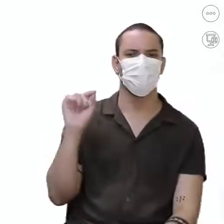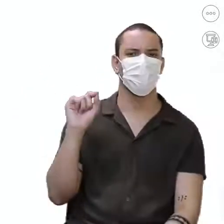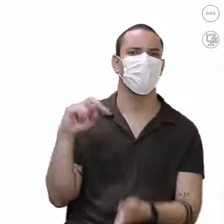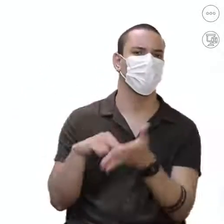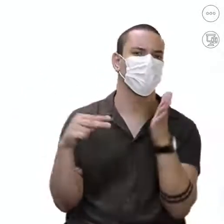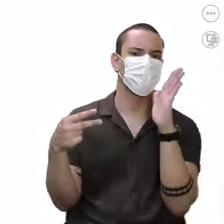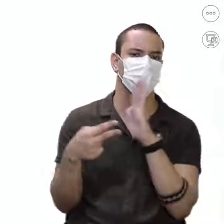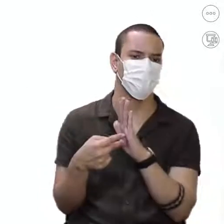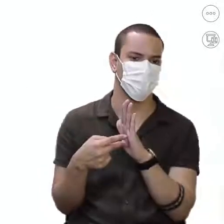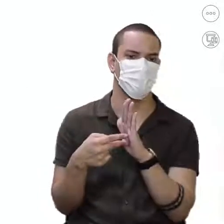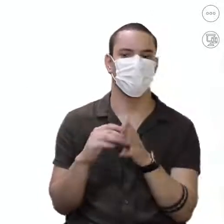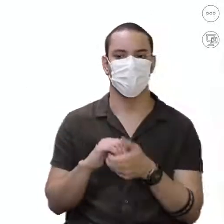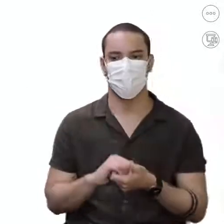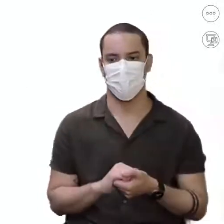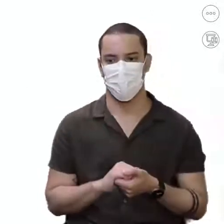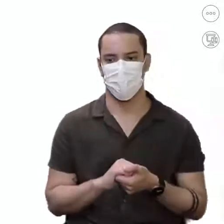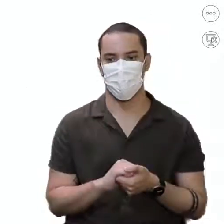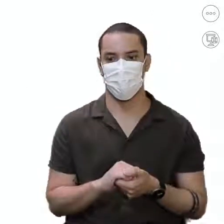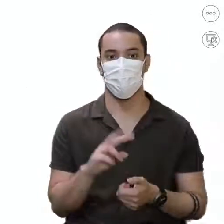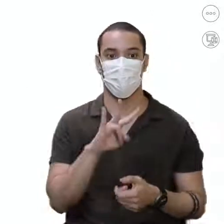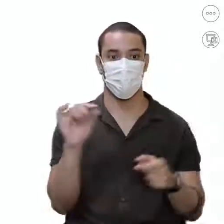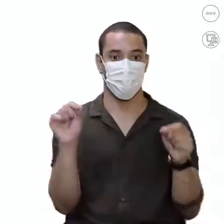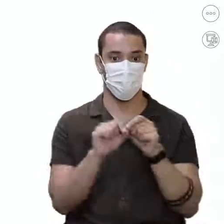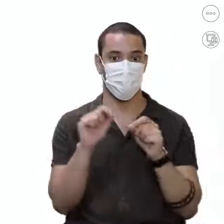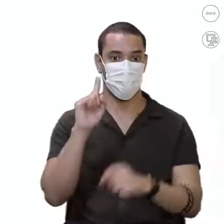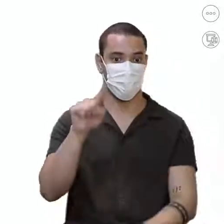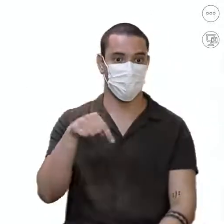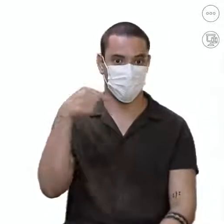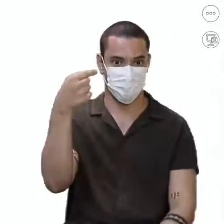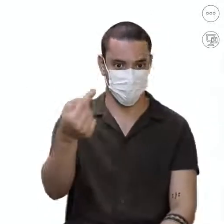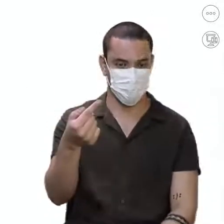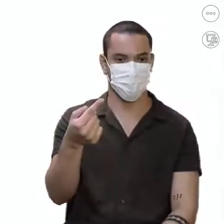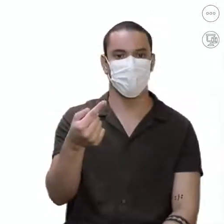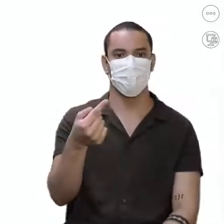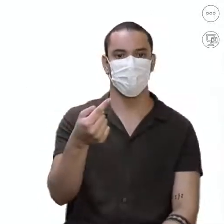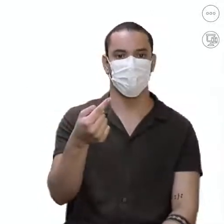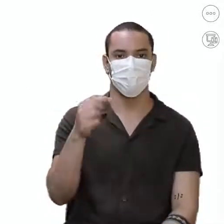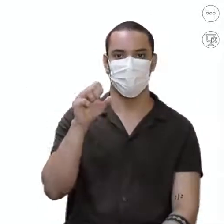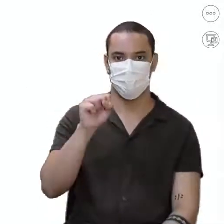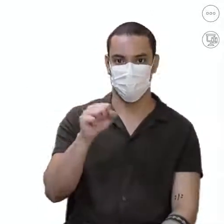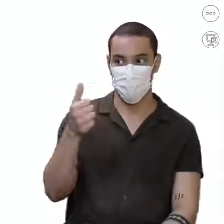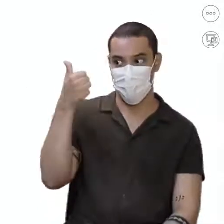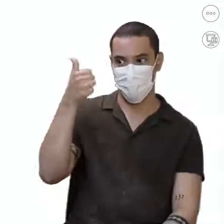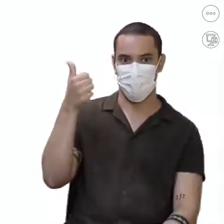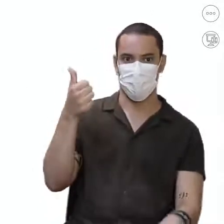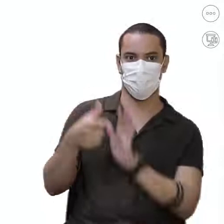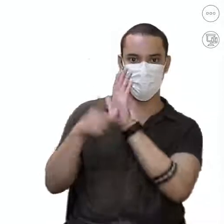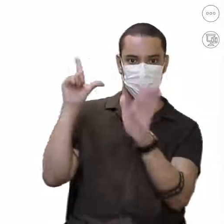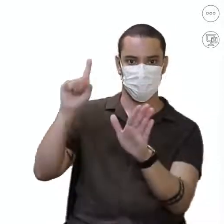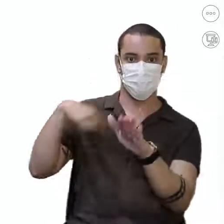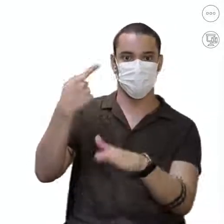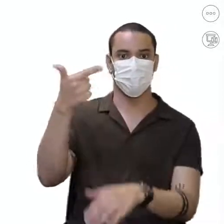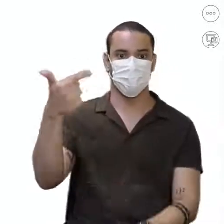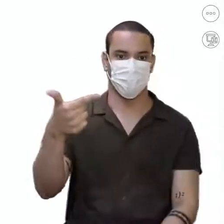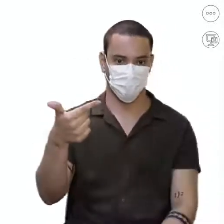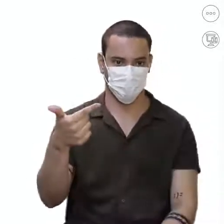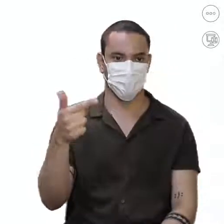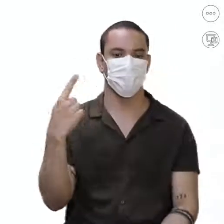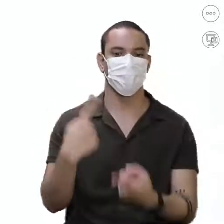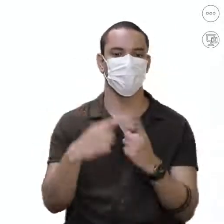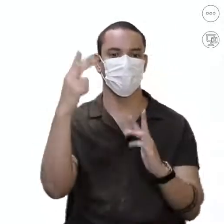que ele se trata? Ele vai ser feito depois do skimming, certo? É leitura na qual